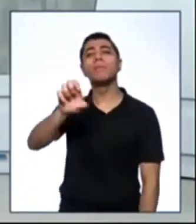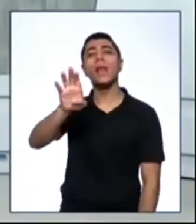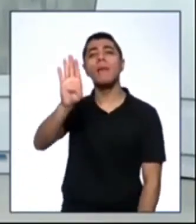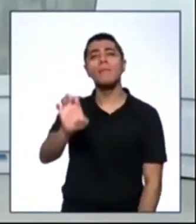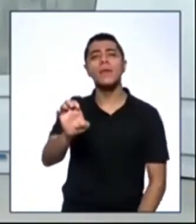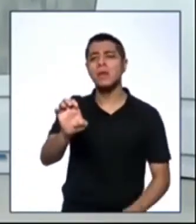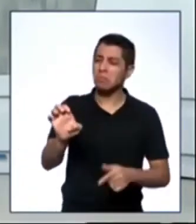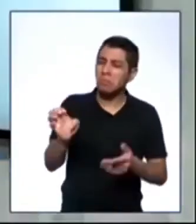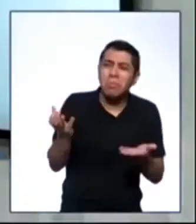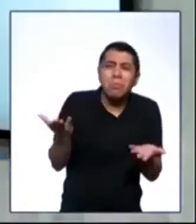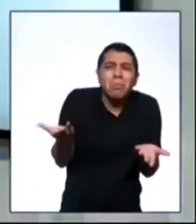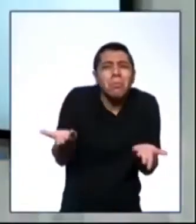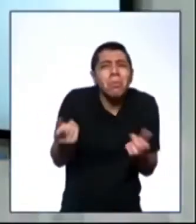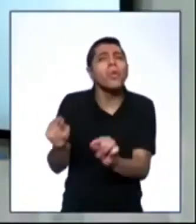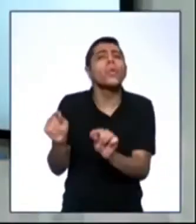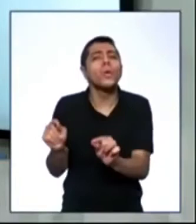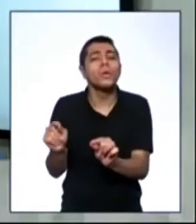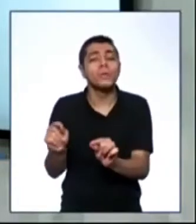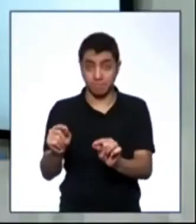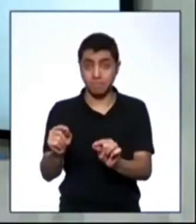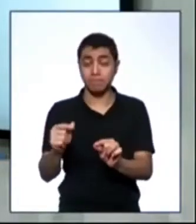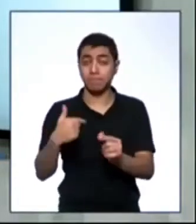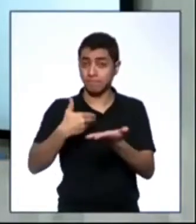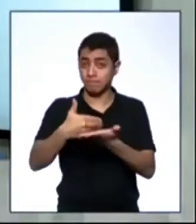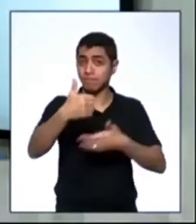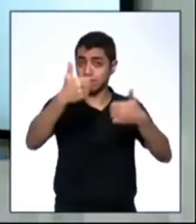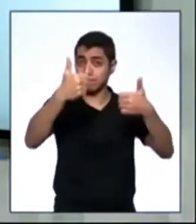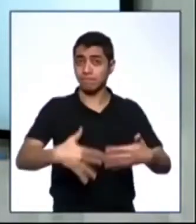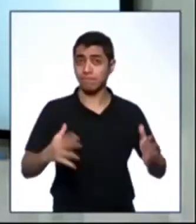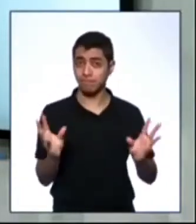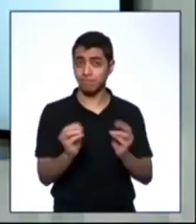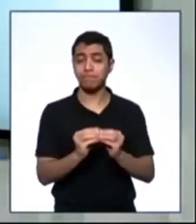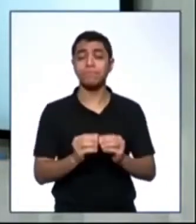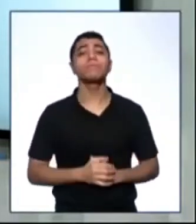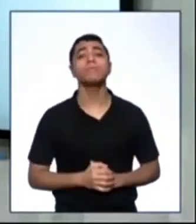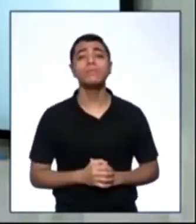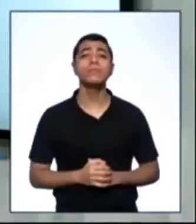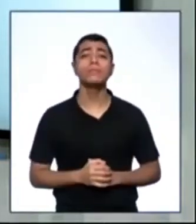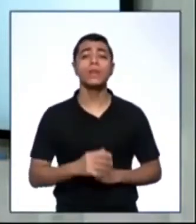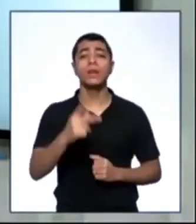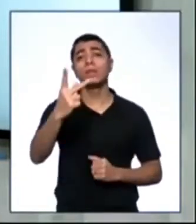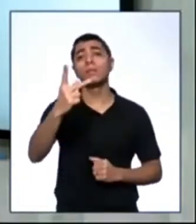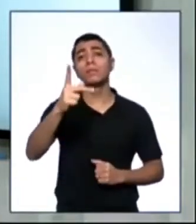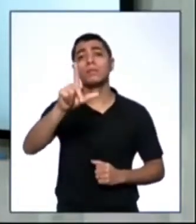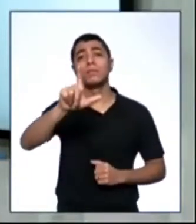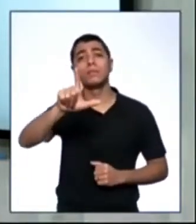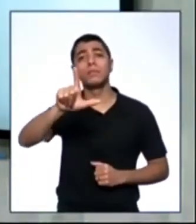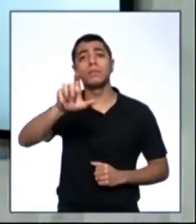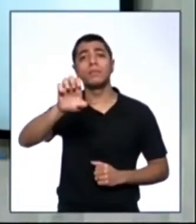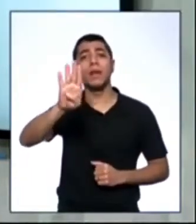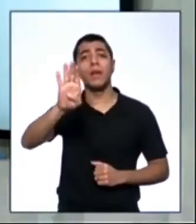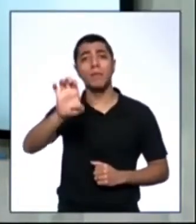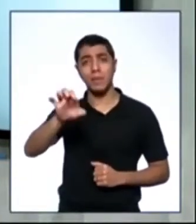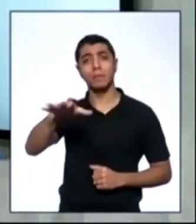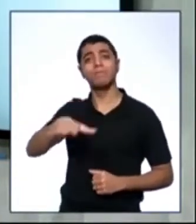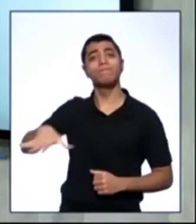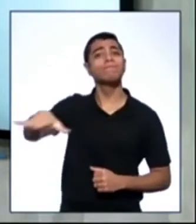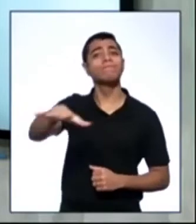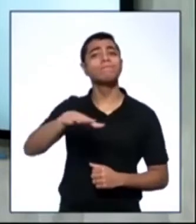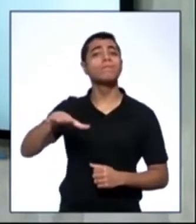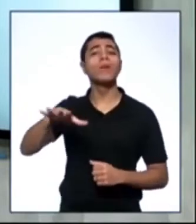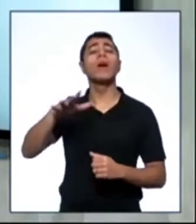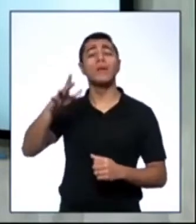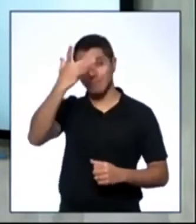duas questões. Seguinte. A plebe romana é a classe social mais baixa, mais